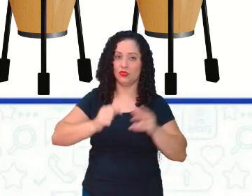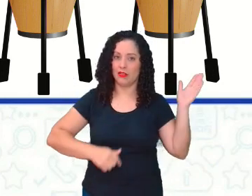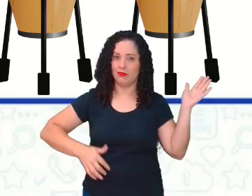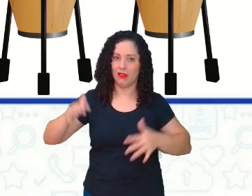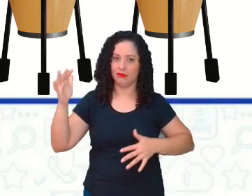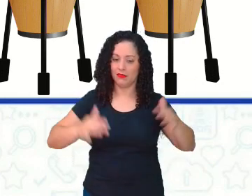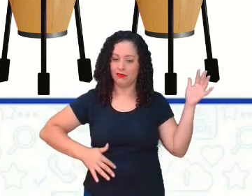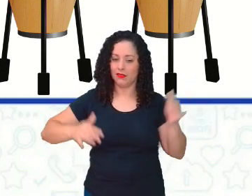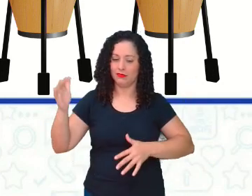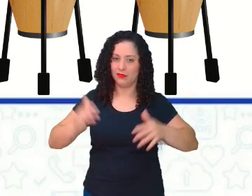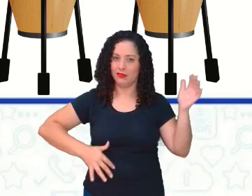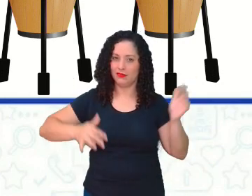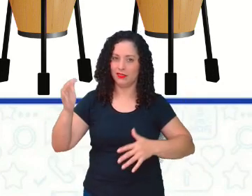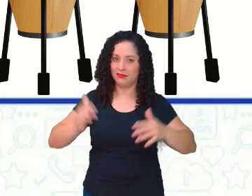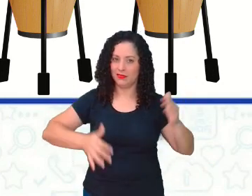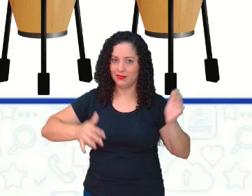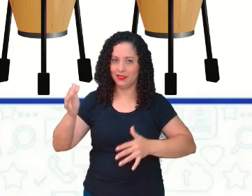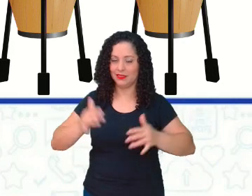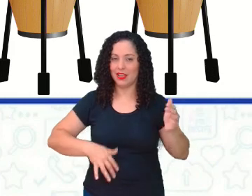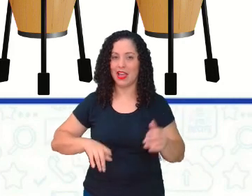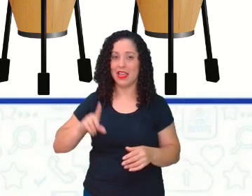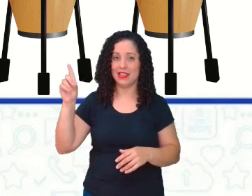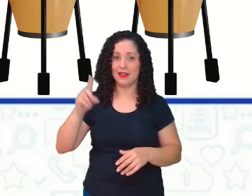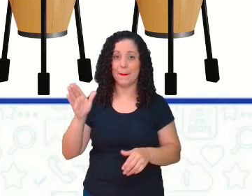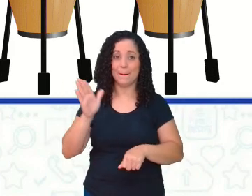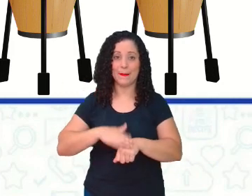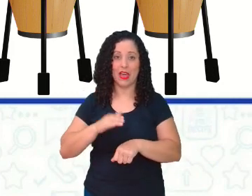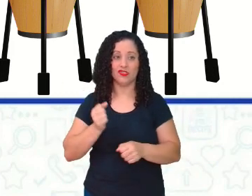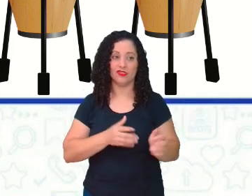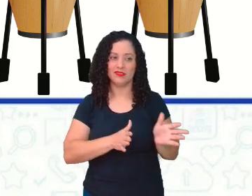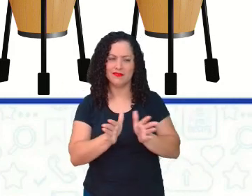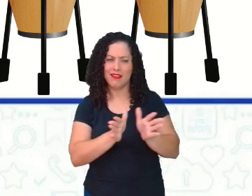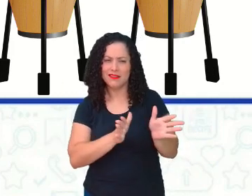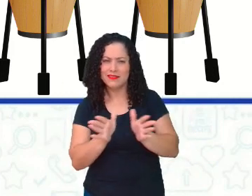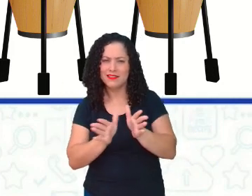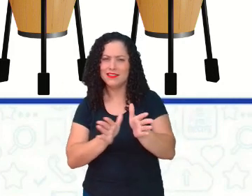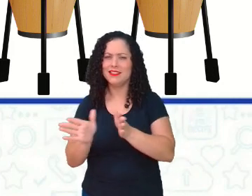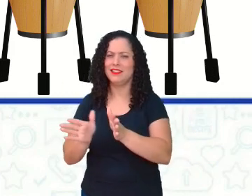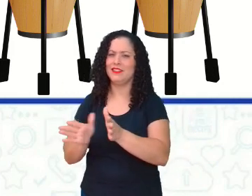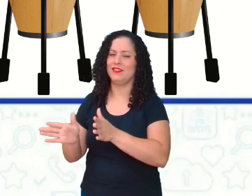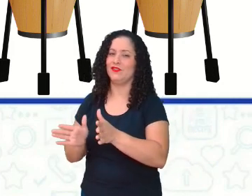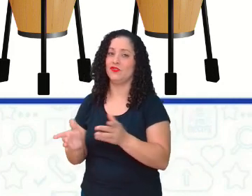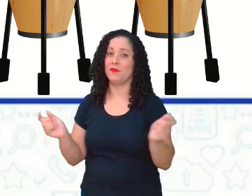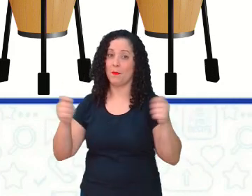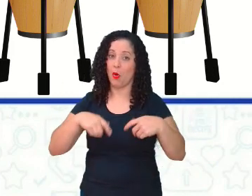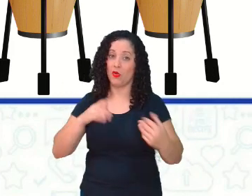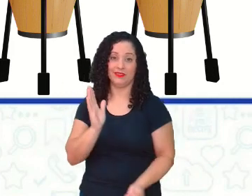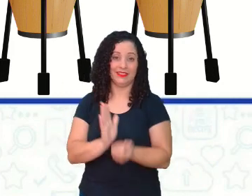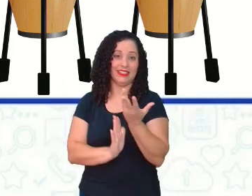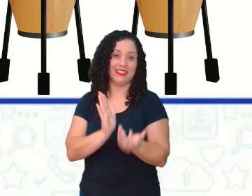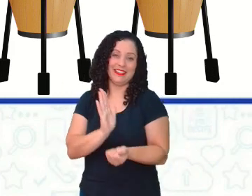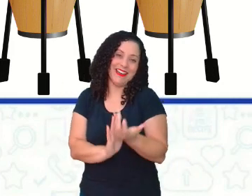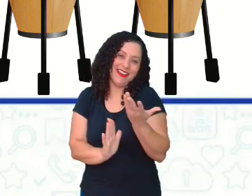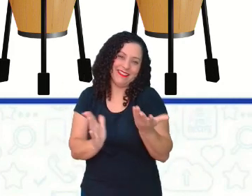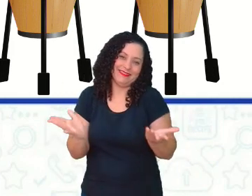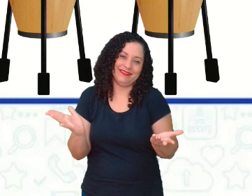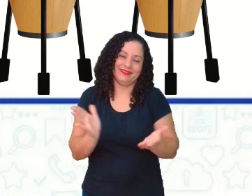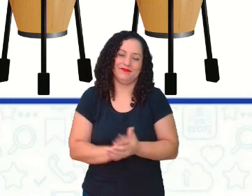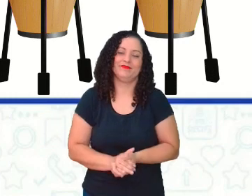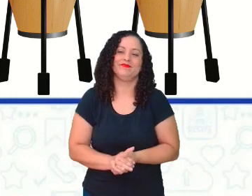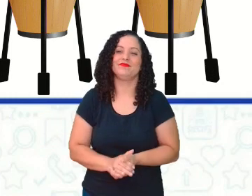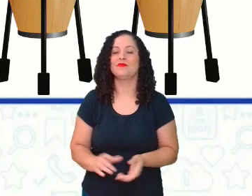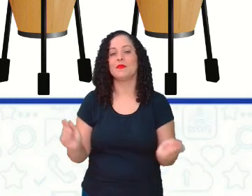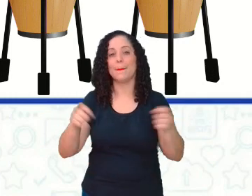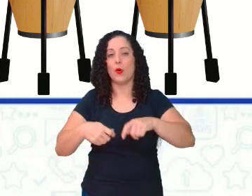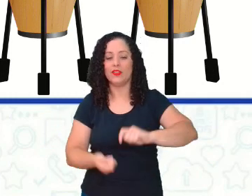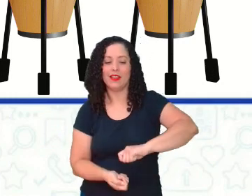instrumentos mais democráticos, digamos assim, porque são mais acessíveis. Né? A gente pode construir um instrumento de percussão, né? A gente pode